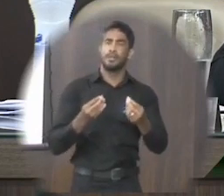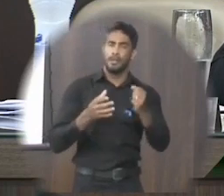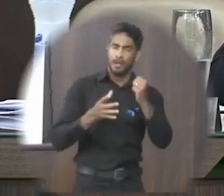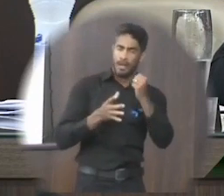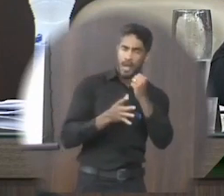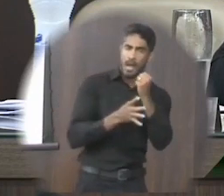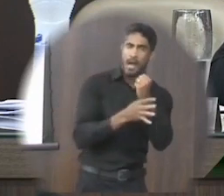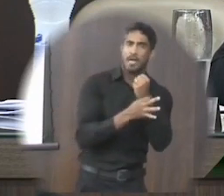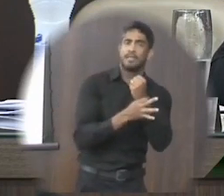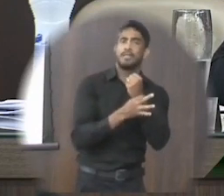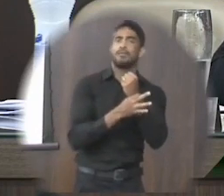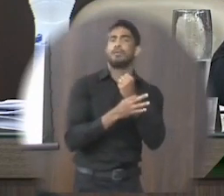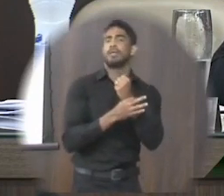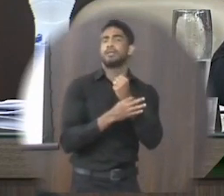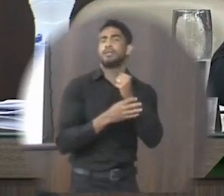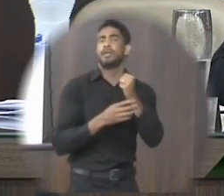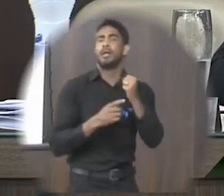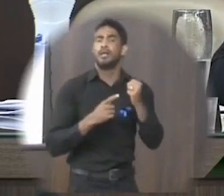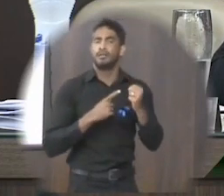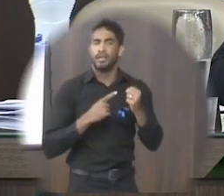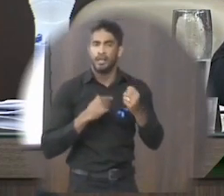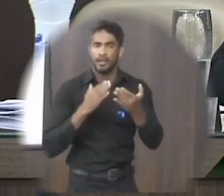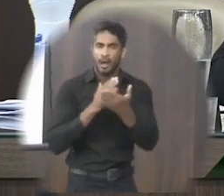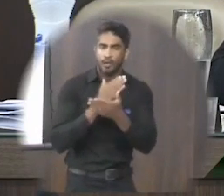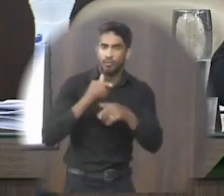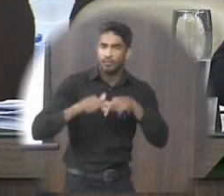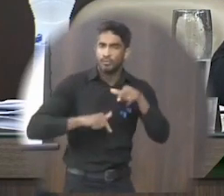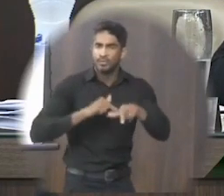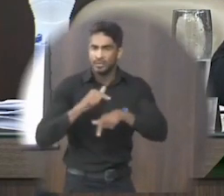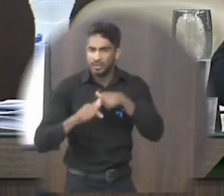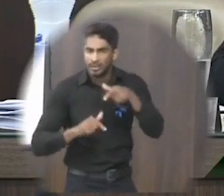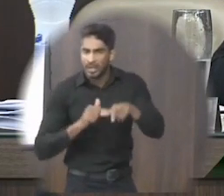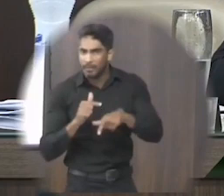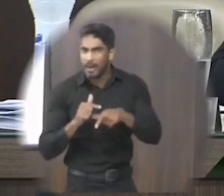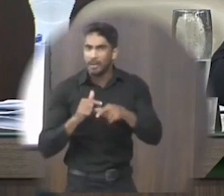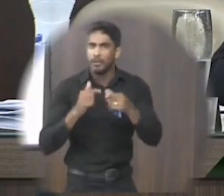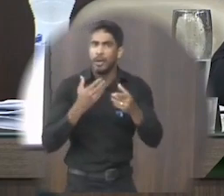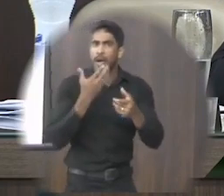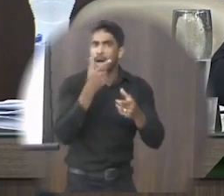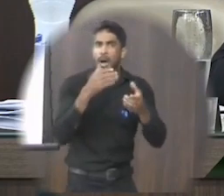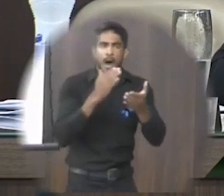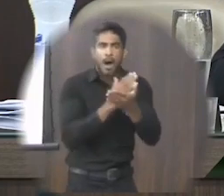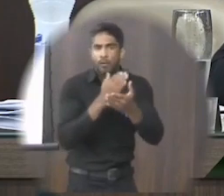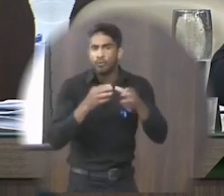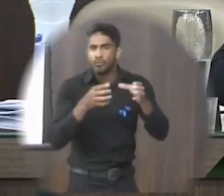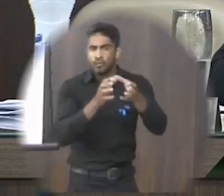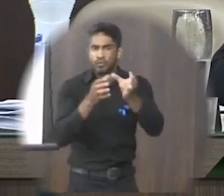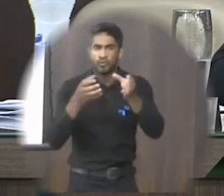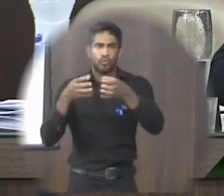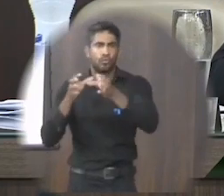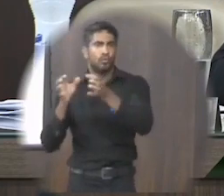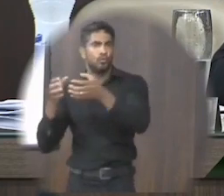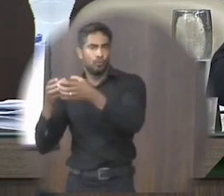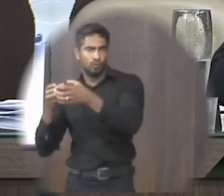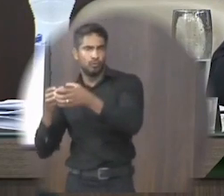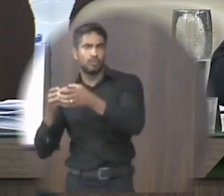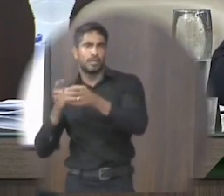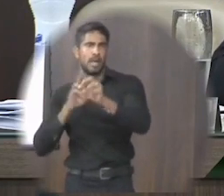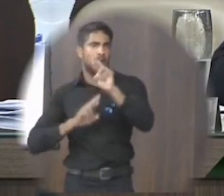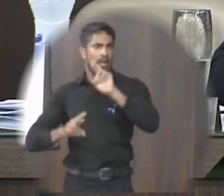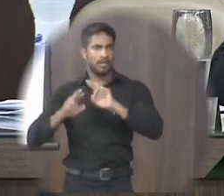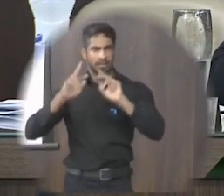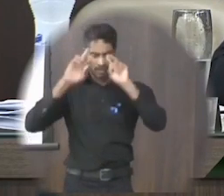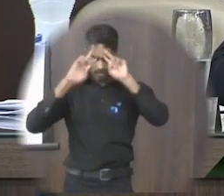segurança promovem alguma operação, alguns órgãos, principalmente esses relacionados aos direitos humanos, eles